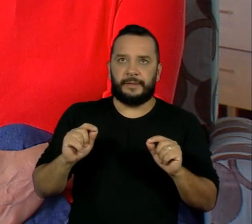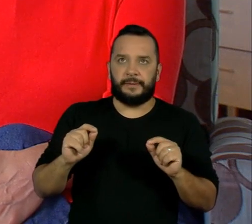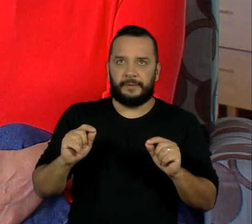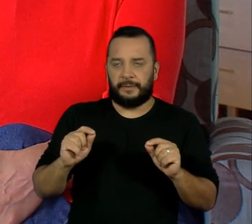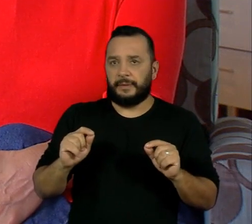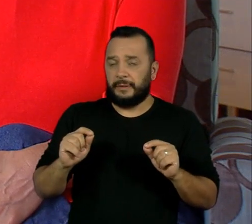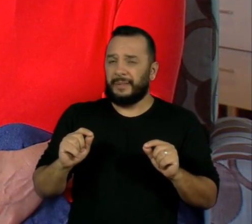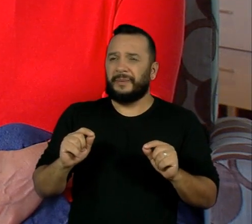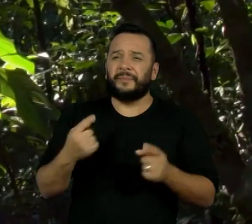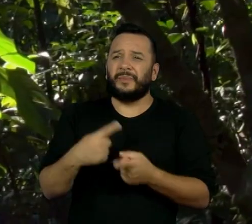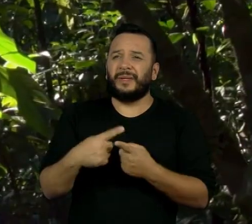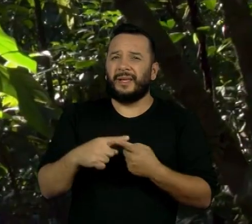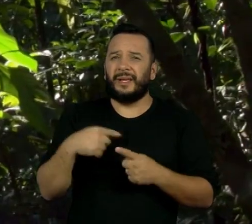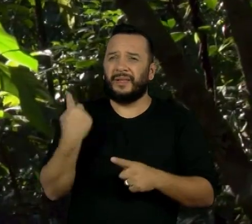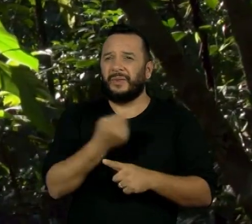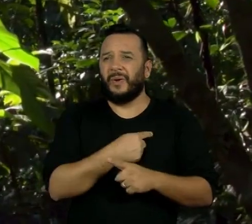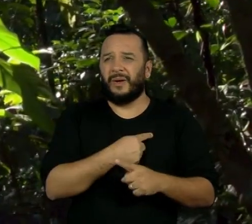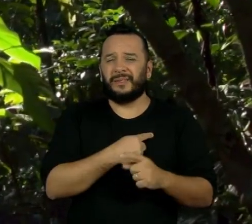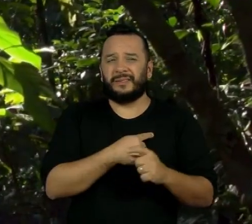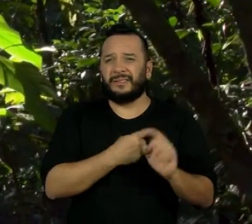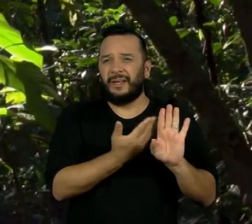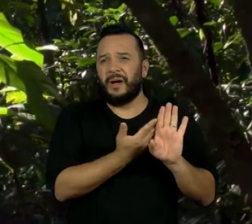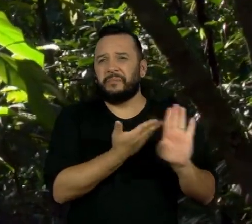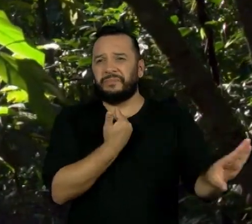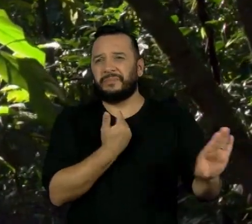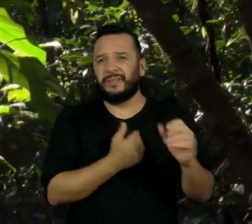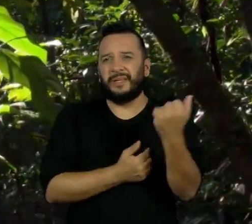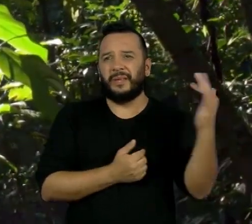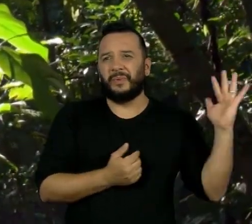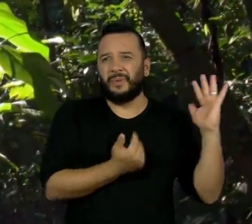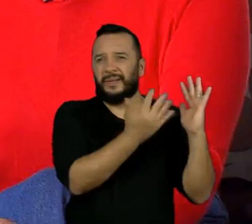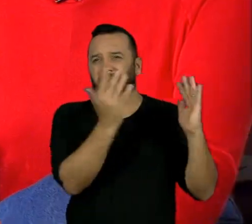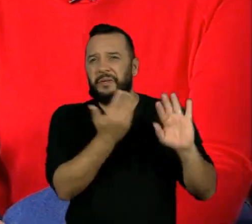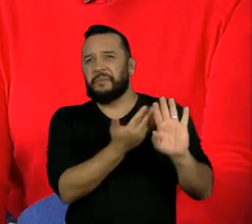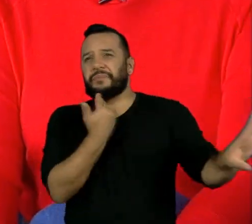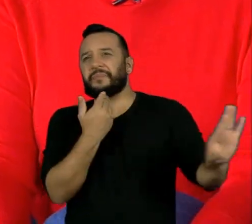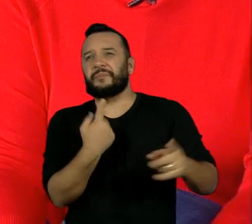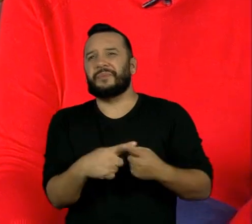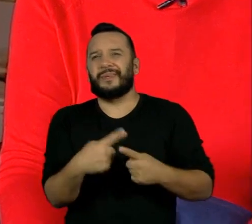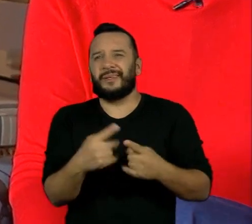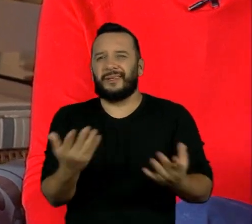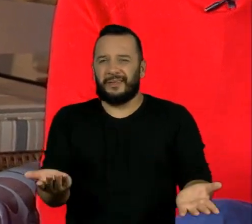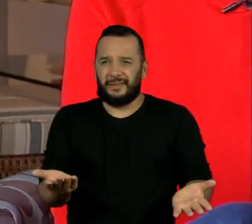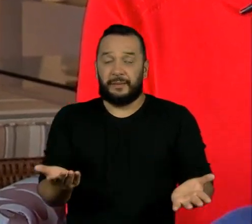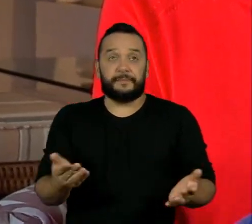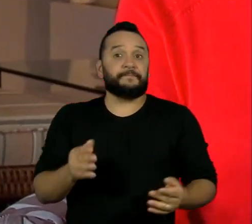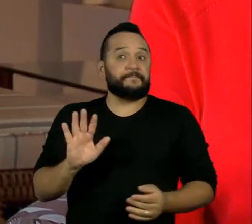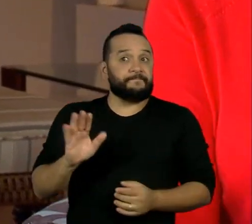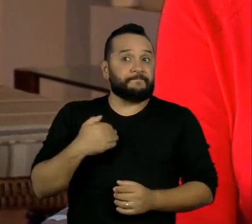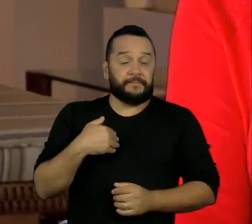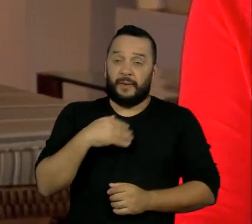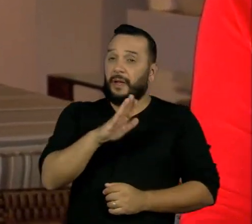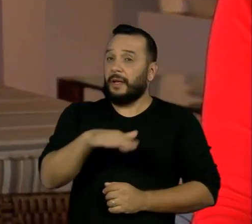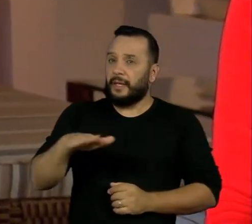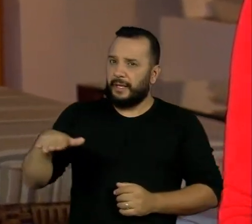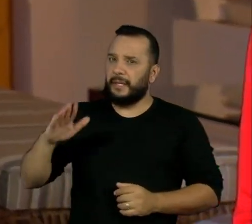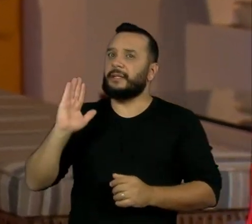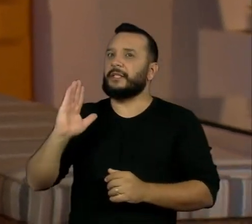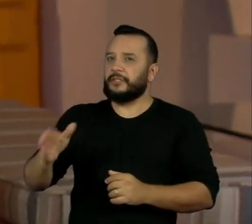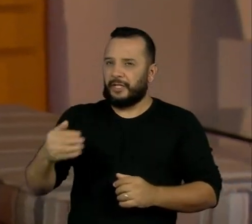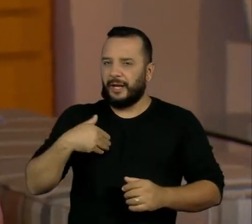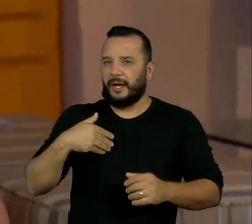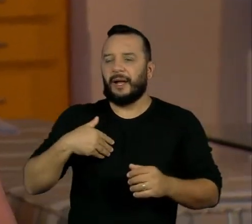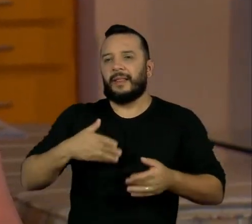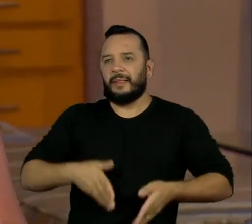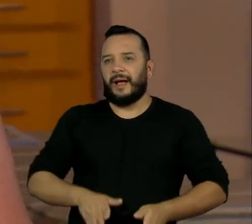separou da natureza? É muito importante a gente partir da perspectiva de que as crianças, elas já nascem com essa conexão